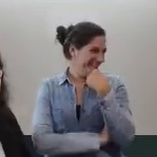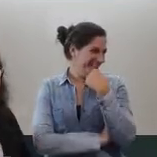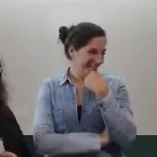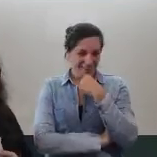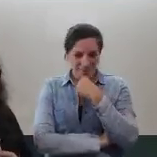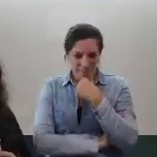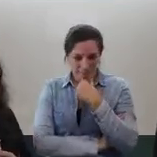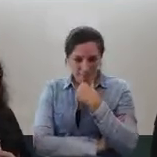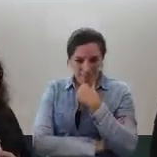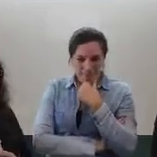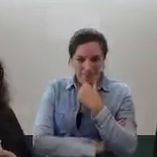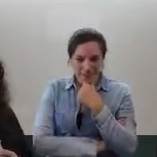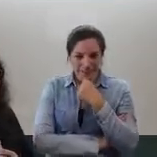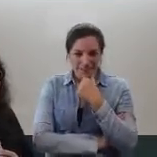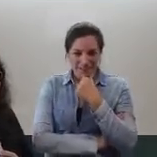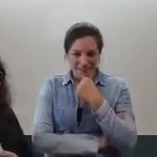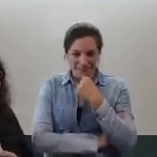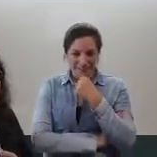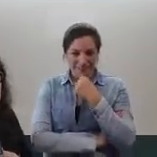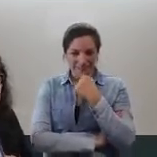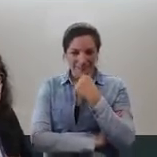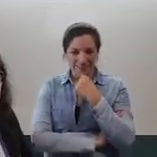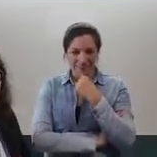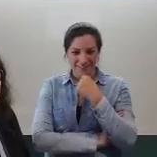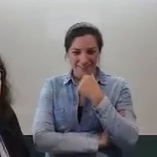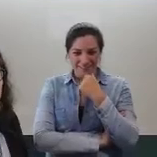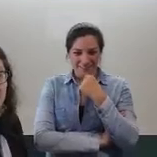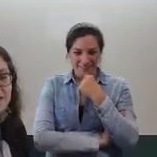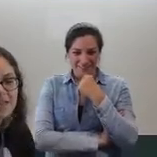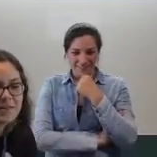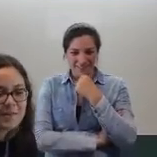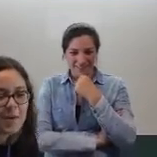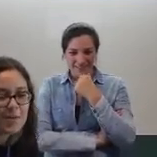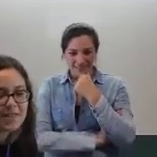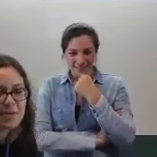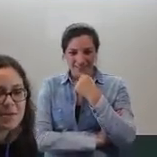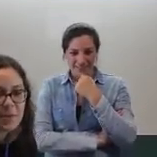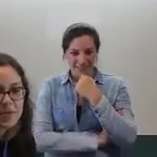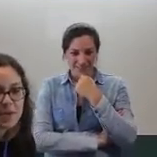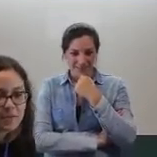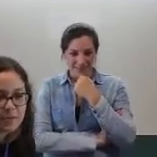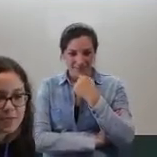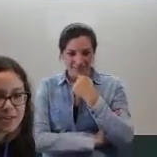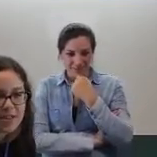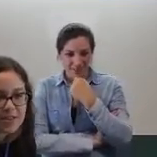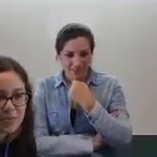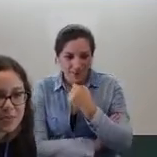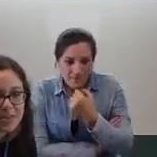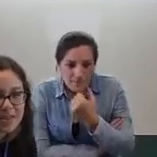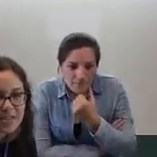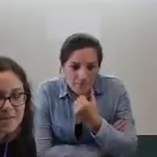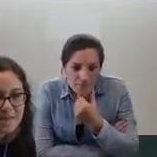desculpem. Lazzarini, Neto, Silva. Não, mas aqui não é um exemplo. Mas eu posso pegar um de mais de